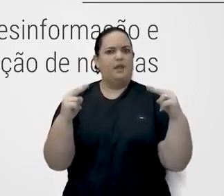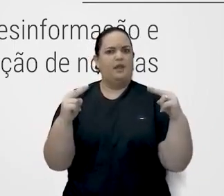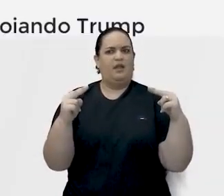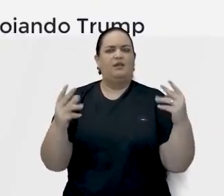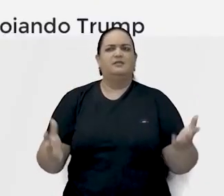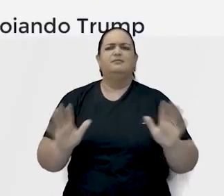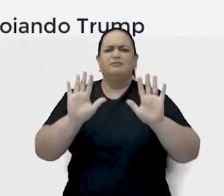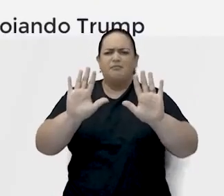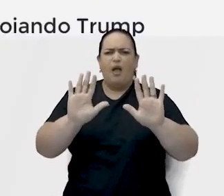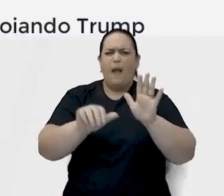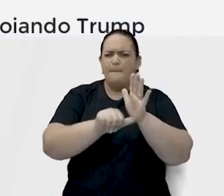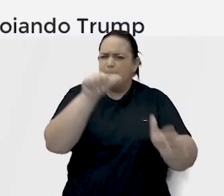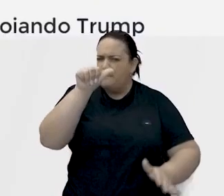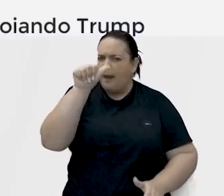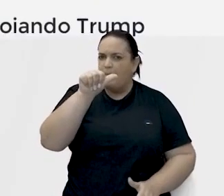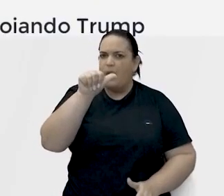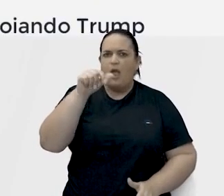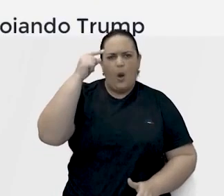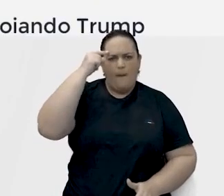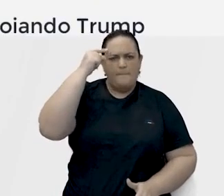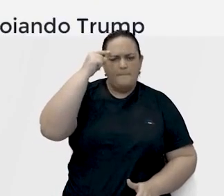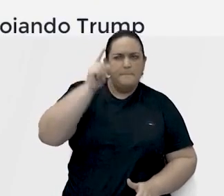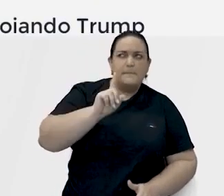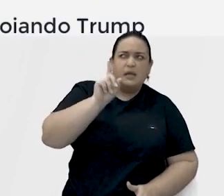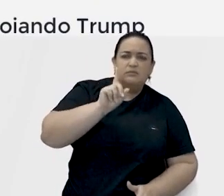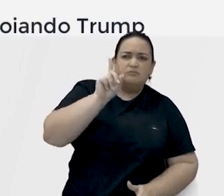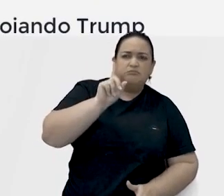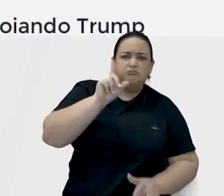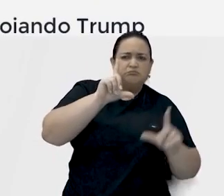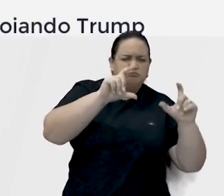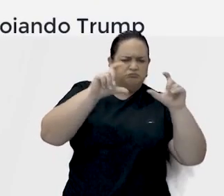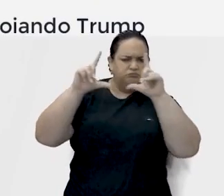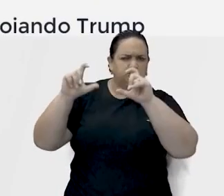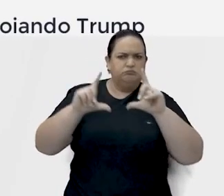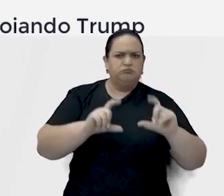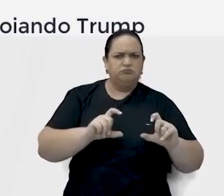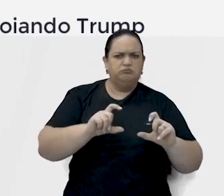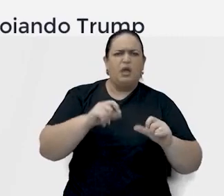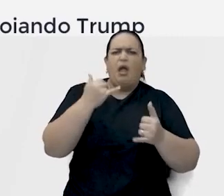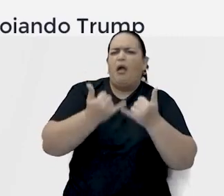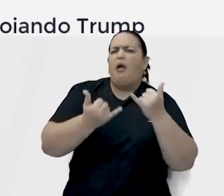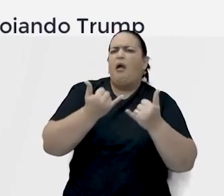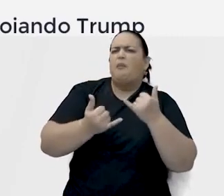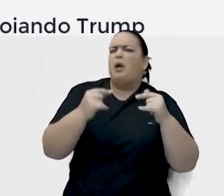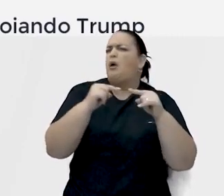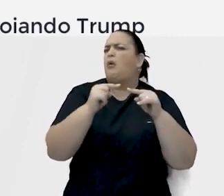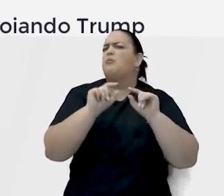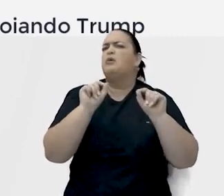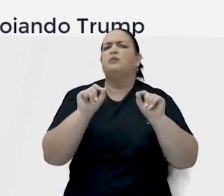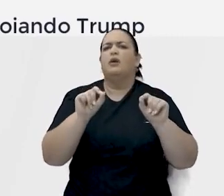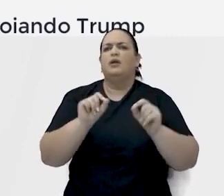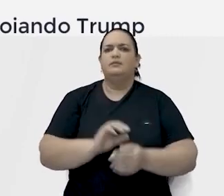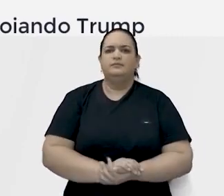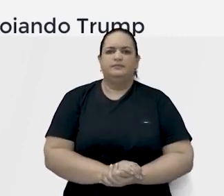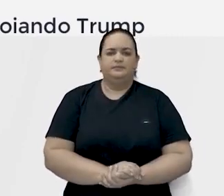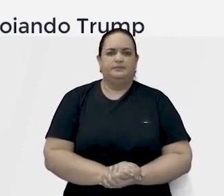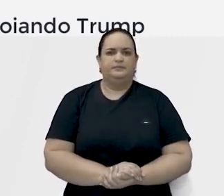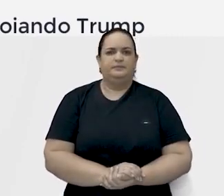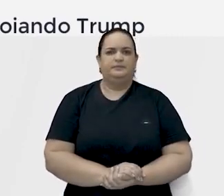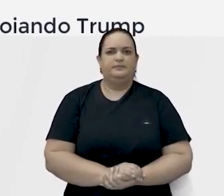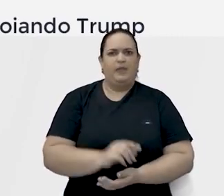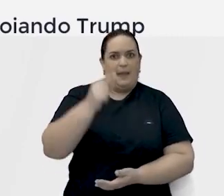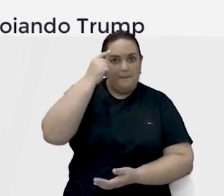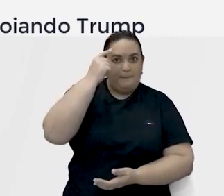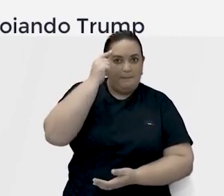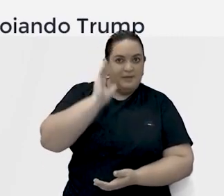que vocês pensem aí o que é que essas três imagens têm em comum, tá? Um, dois, três,